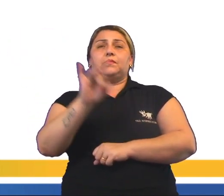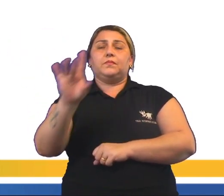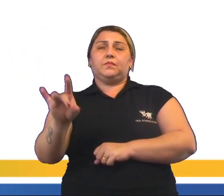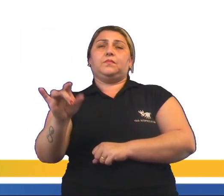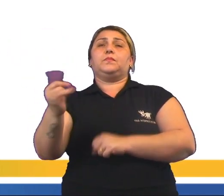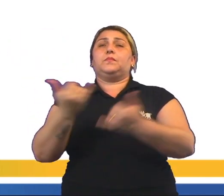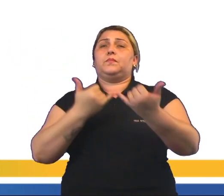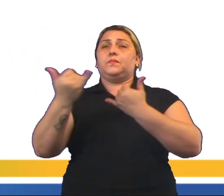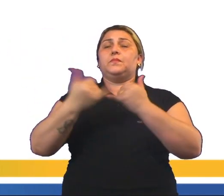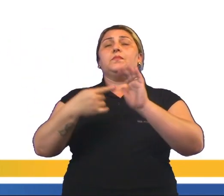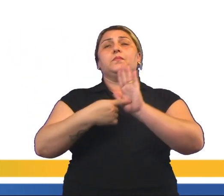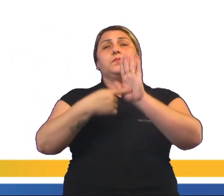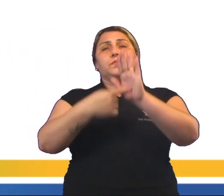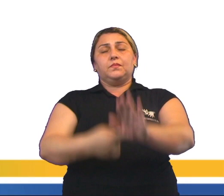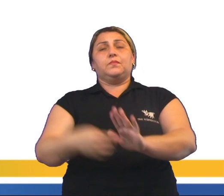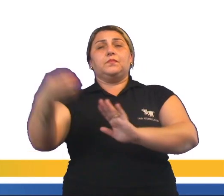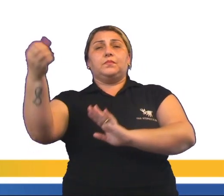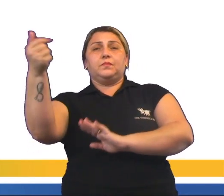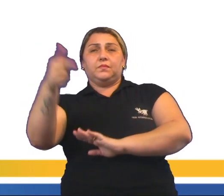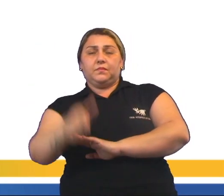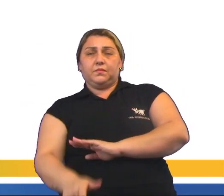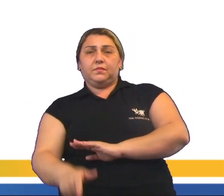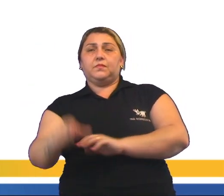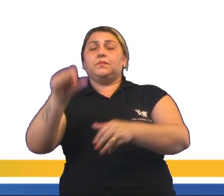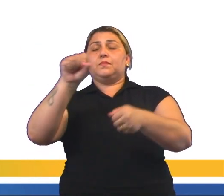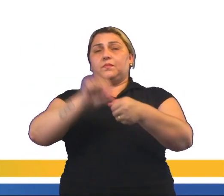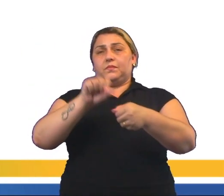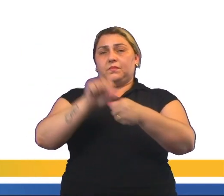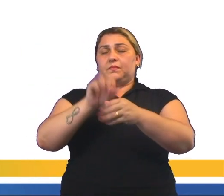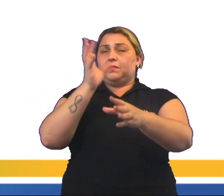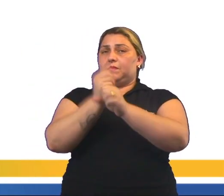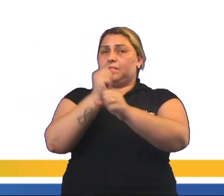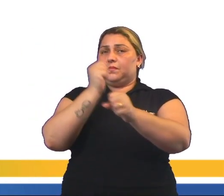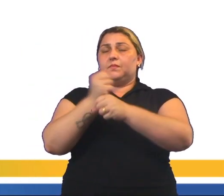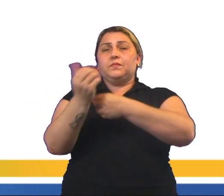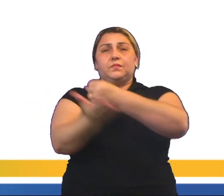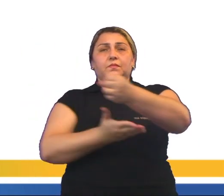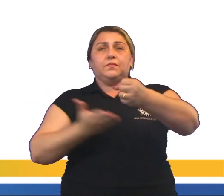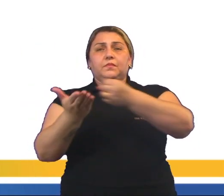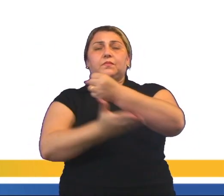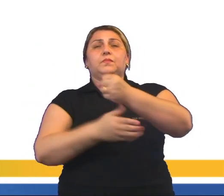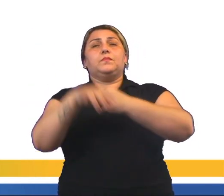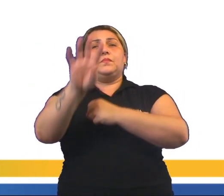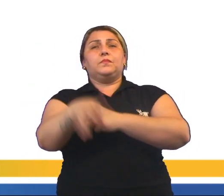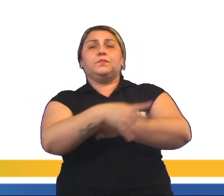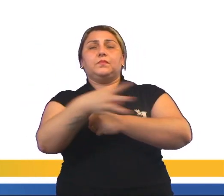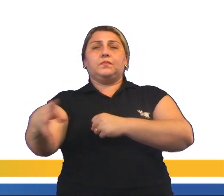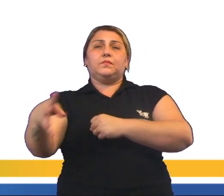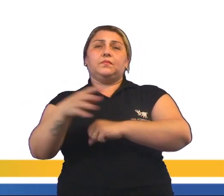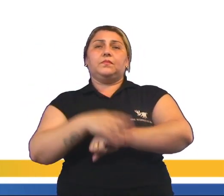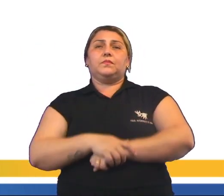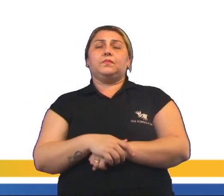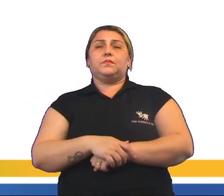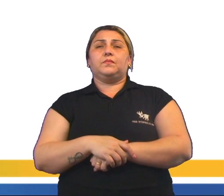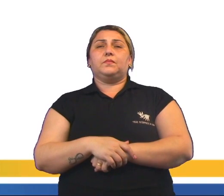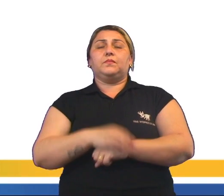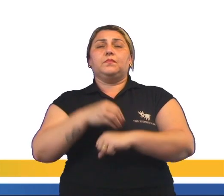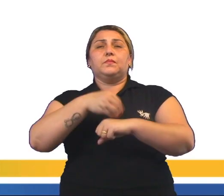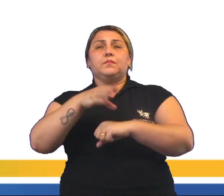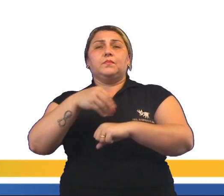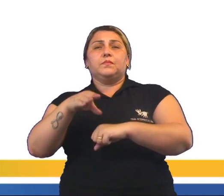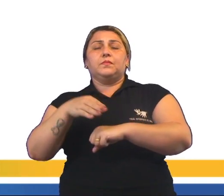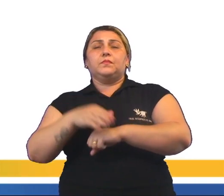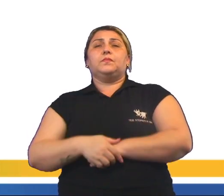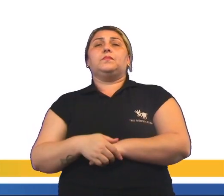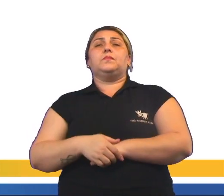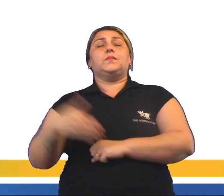dado aparece. Novamente, faremos os cálculos baseados na tabela de